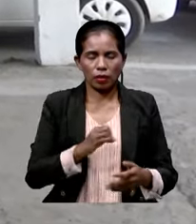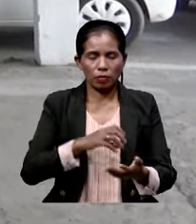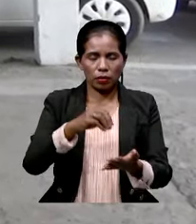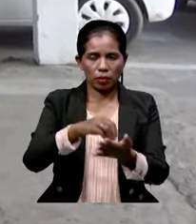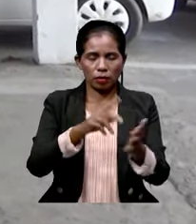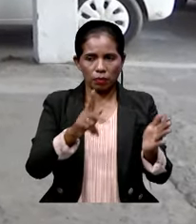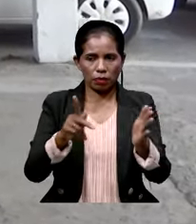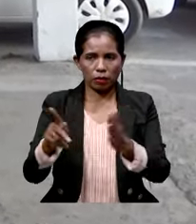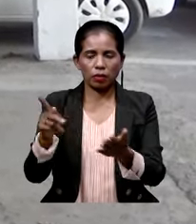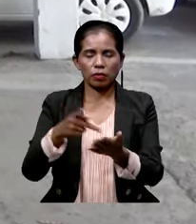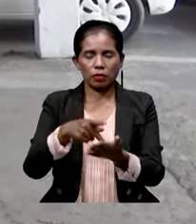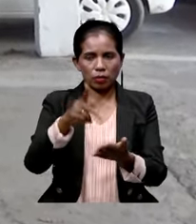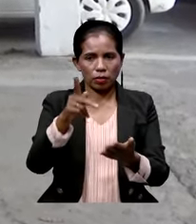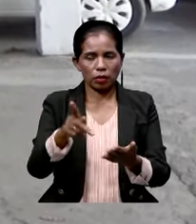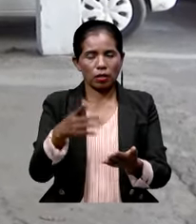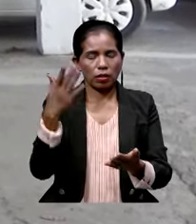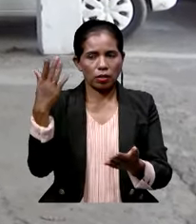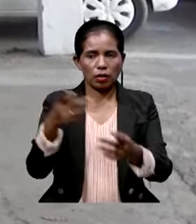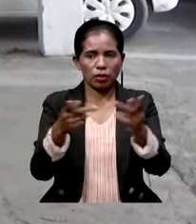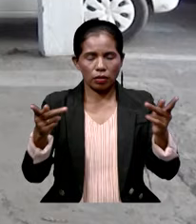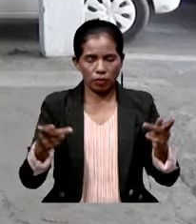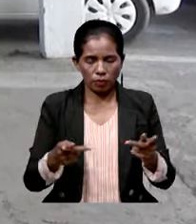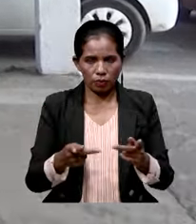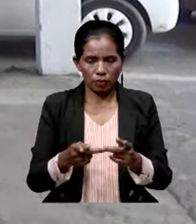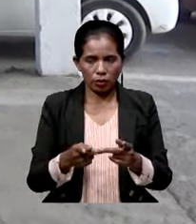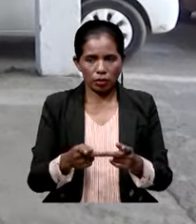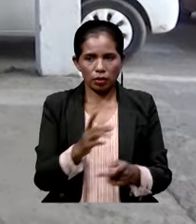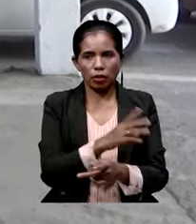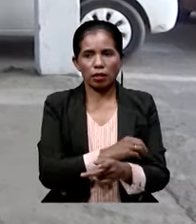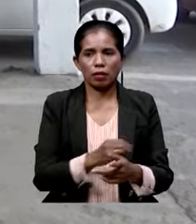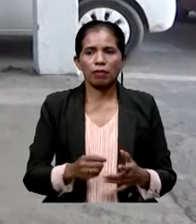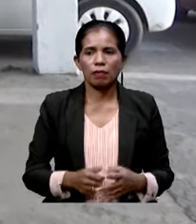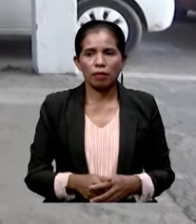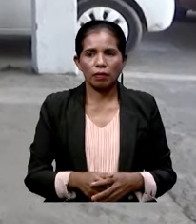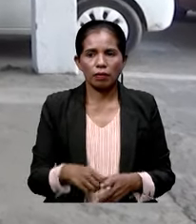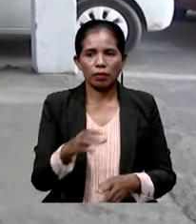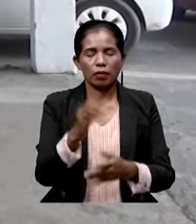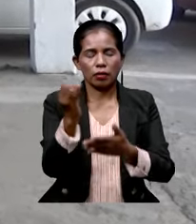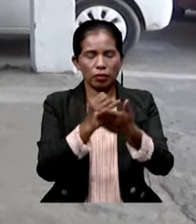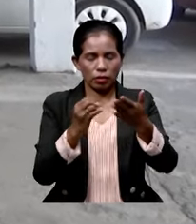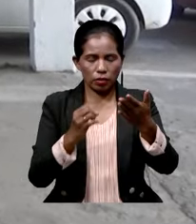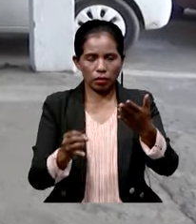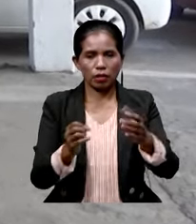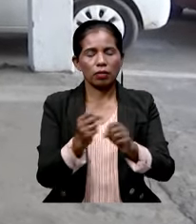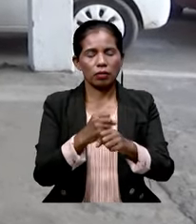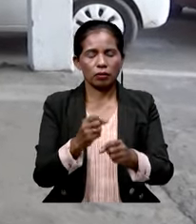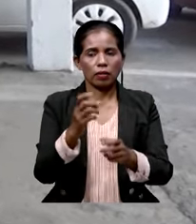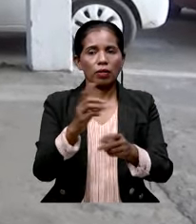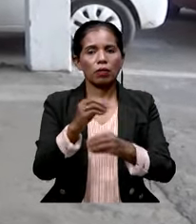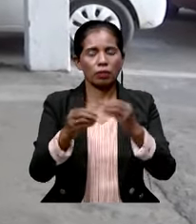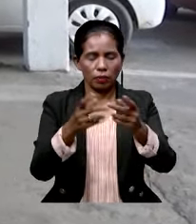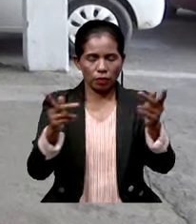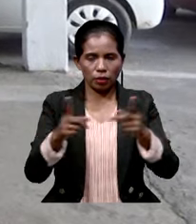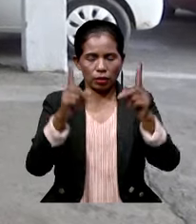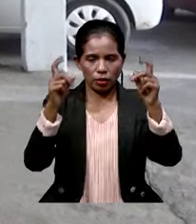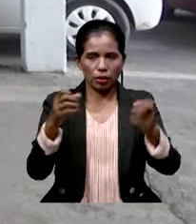halo pavimentação baya fatin exame de condução. Desenho, viu, tudo pode ser leve também, que tal, né, bem,